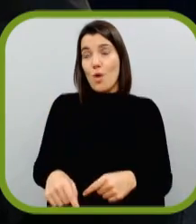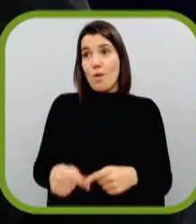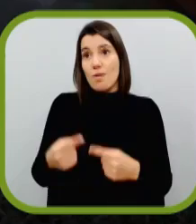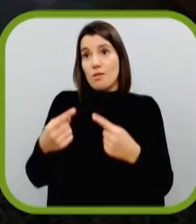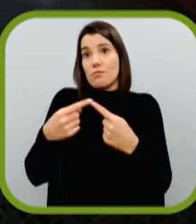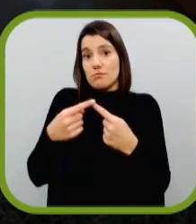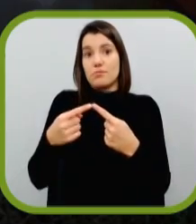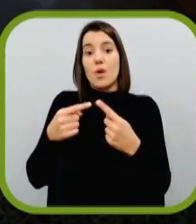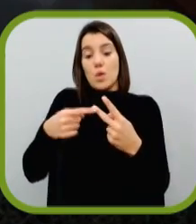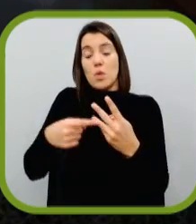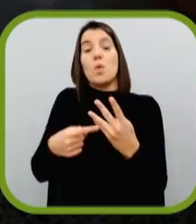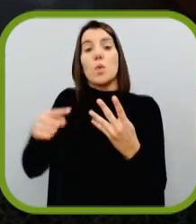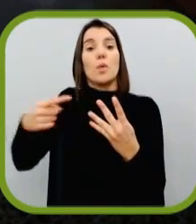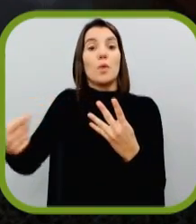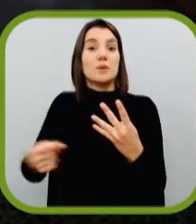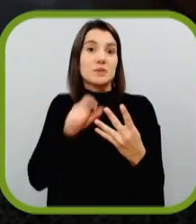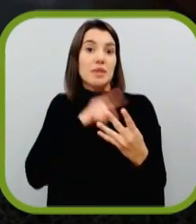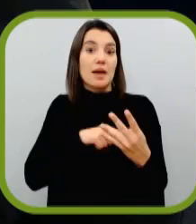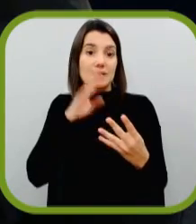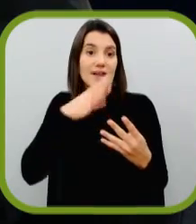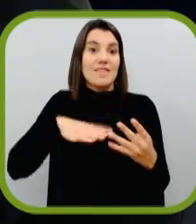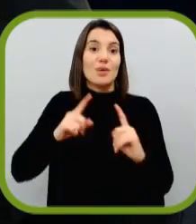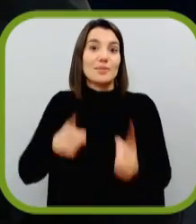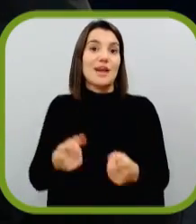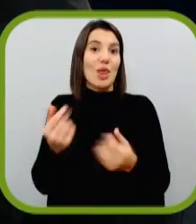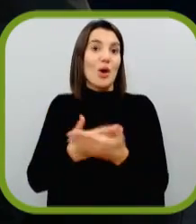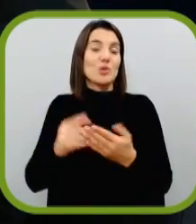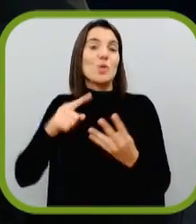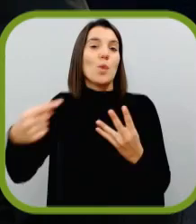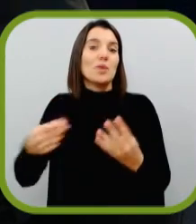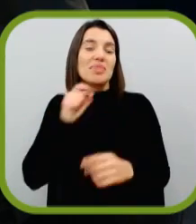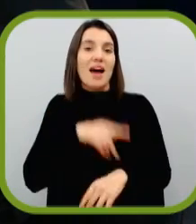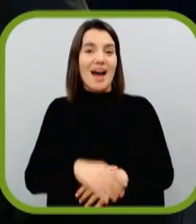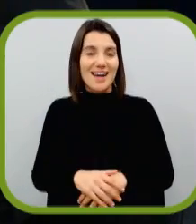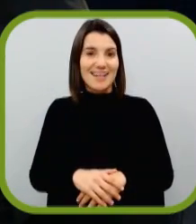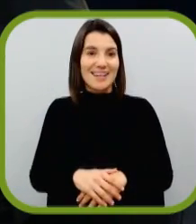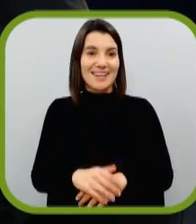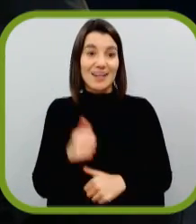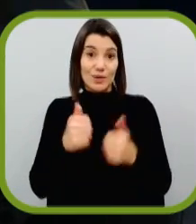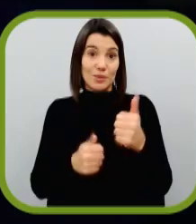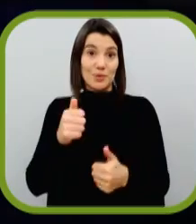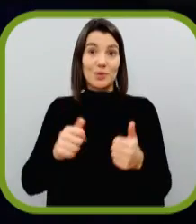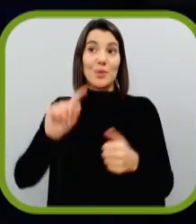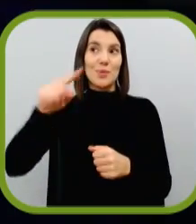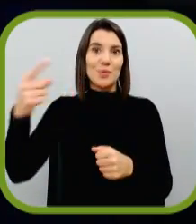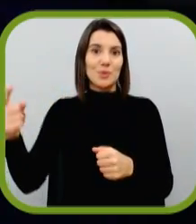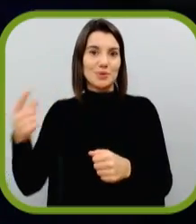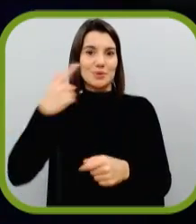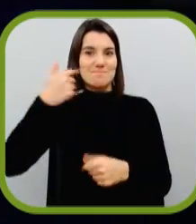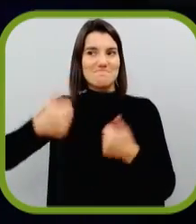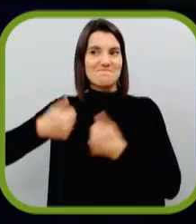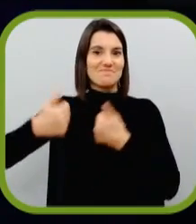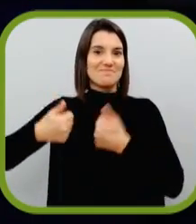fatores, que outras alternativas existem para quando se quer iniciar um negócio? A análise da concorrência é aqui